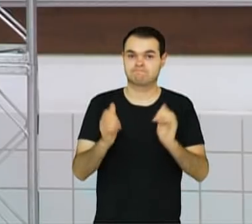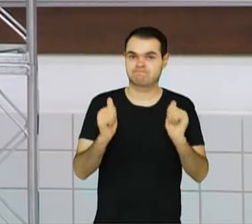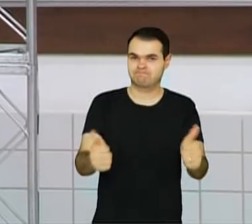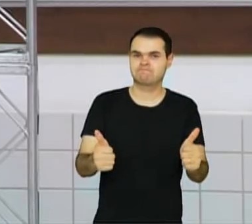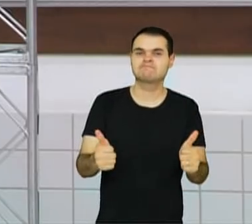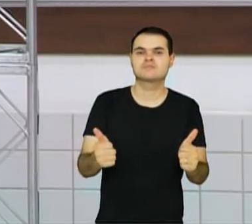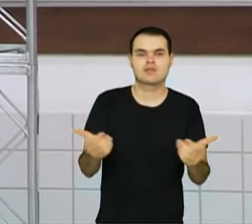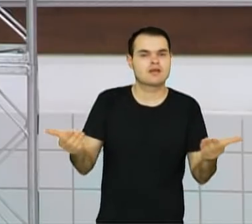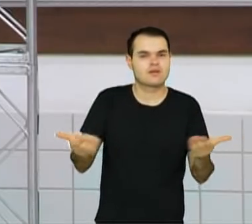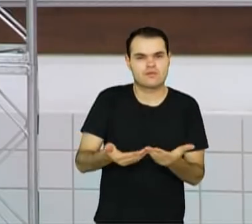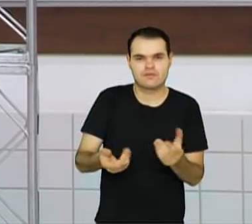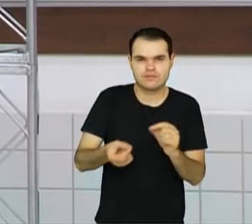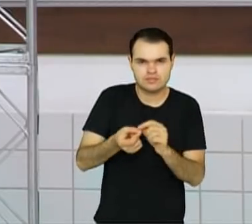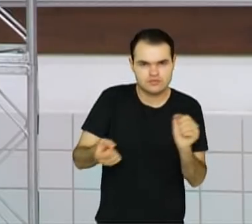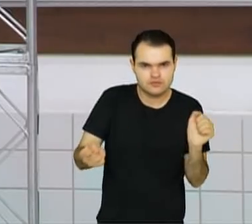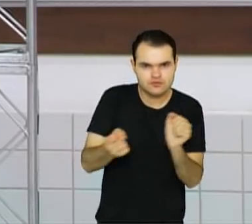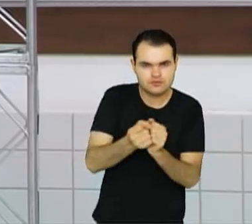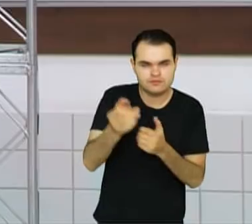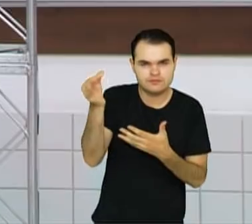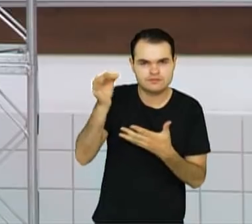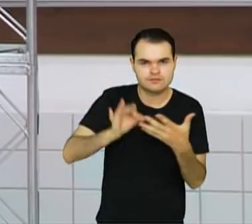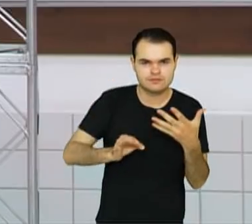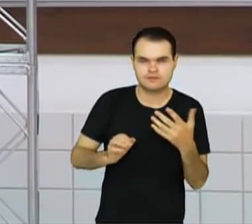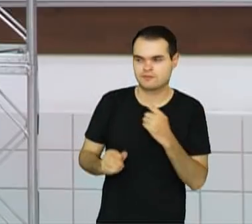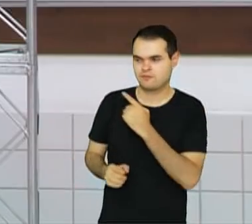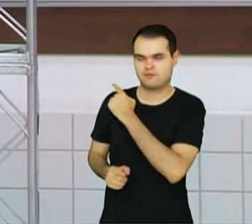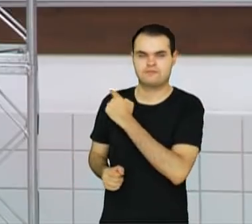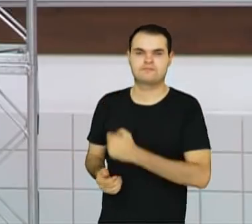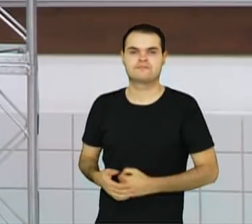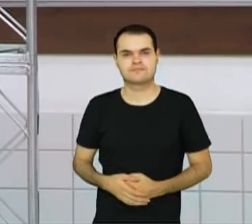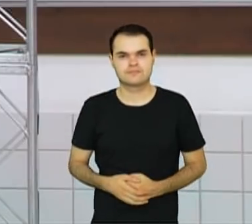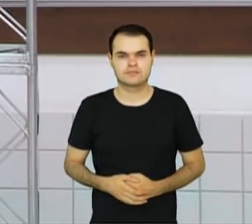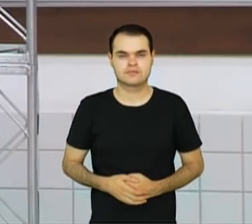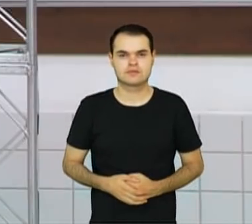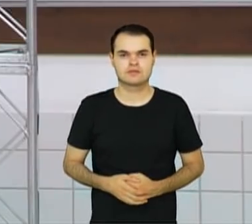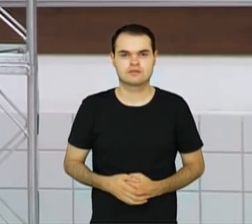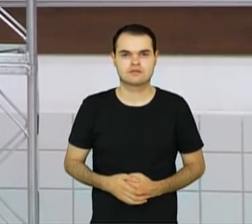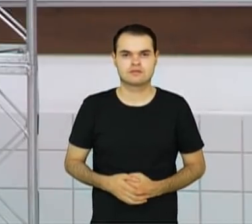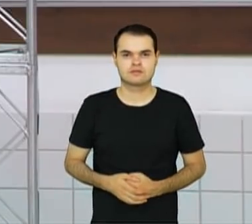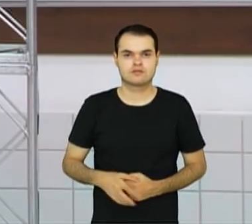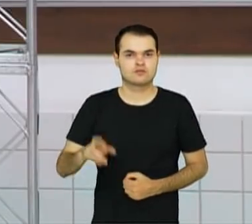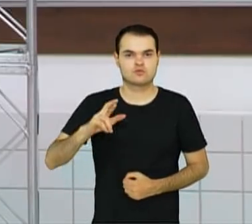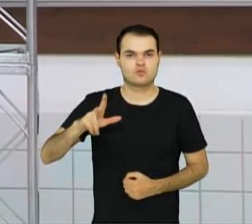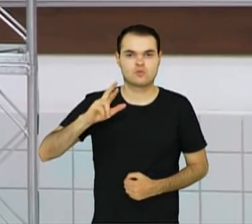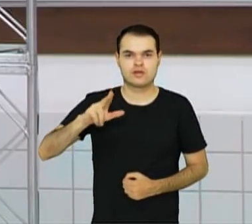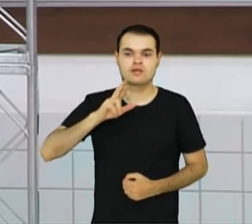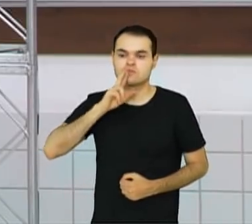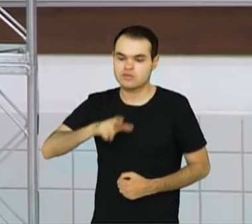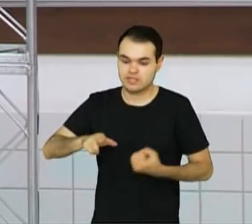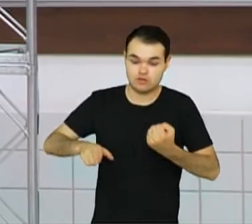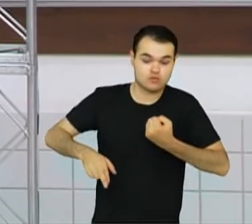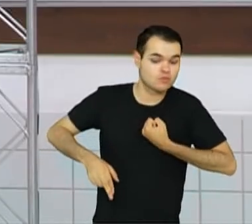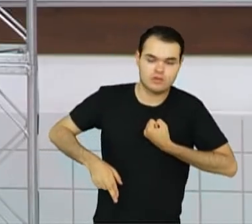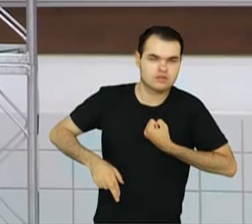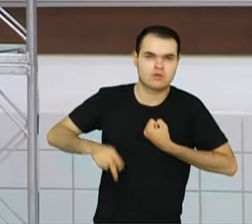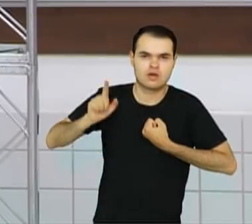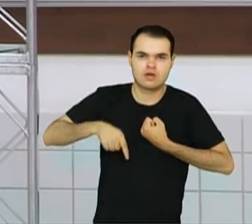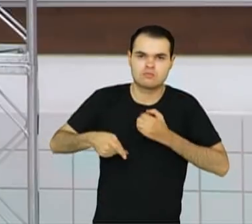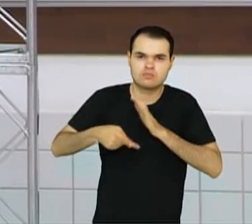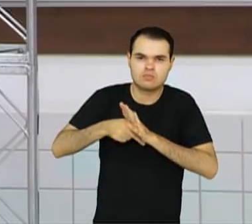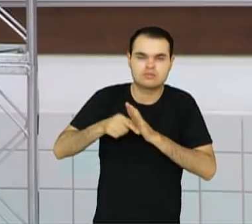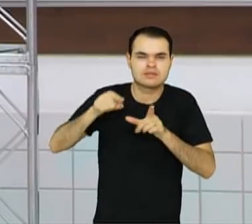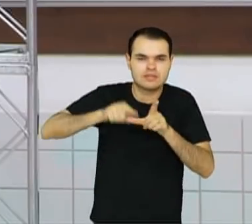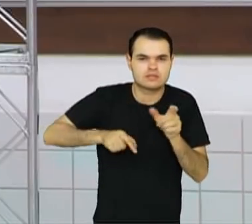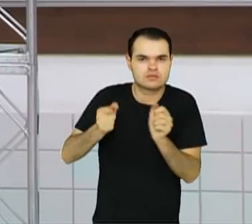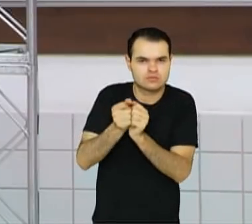Muito bem, pessoal, nós vamos fazer agora a correção desse exercício, certo? Esse exercício não vai me retornar números como resposta, vai me retornar expressões algébricas.